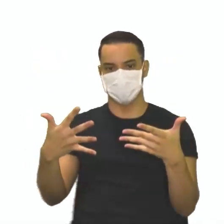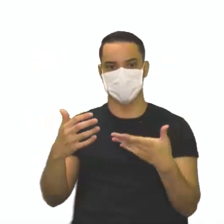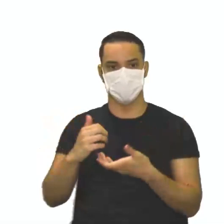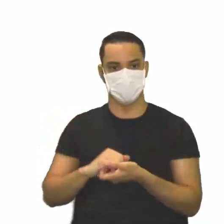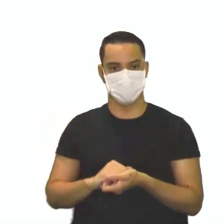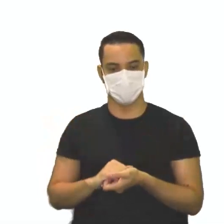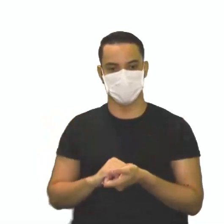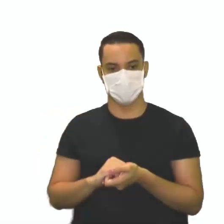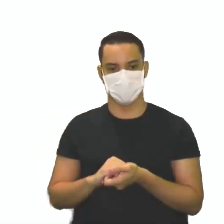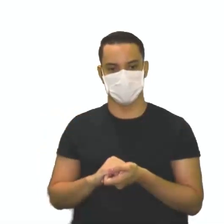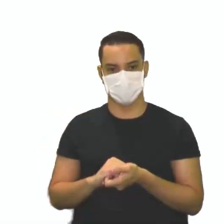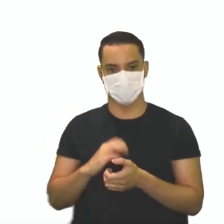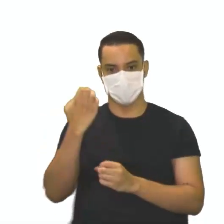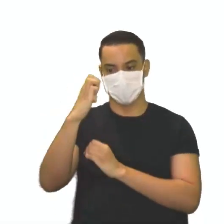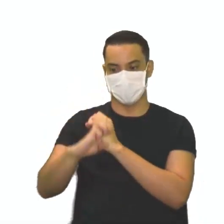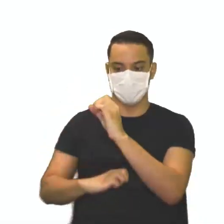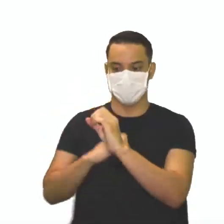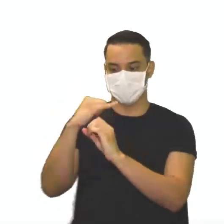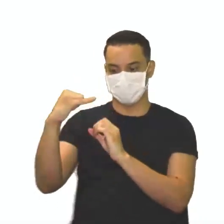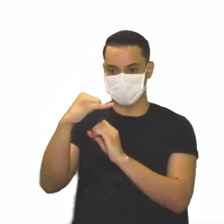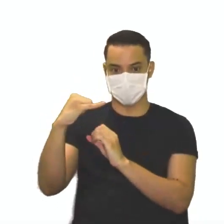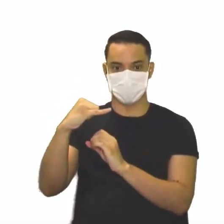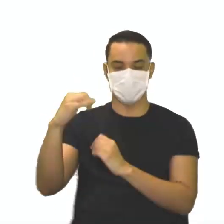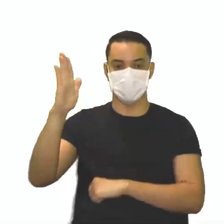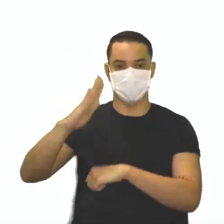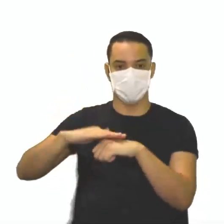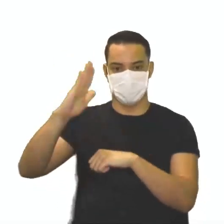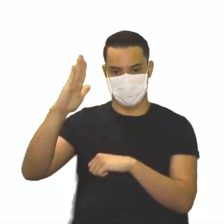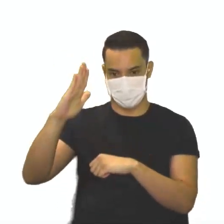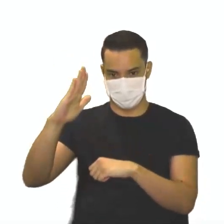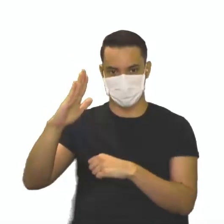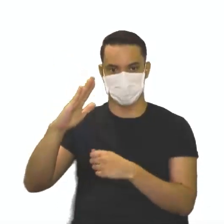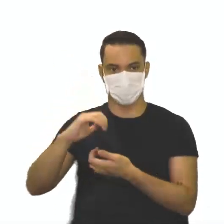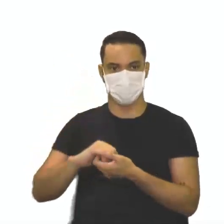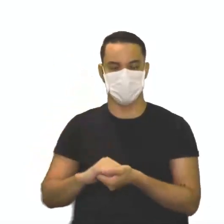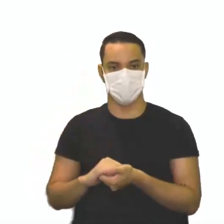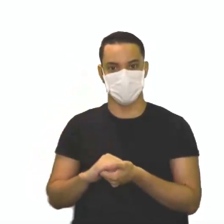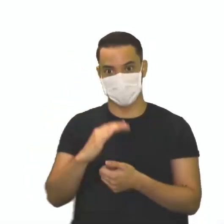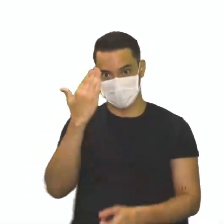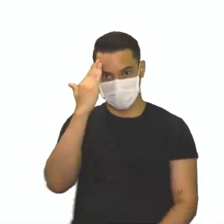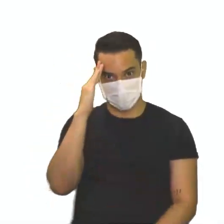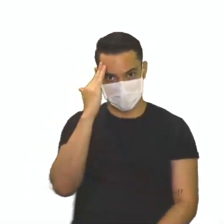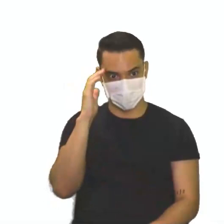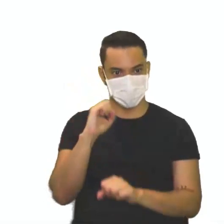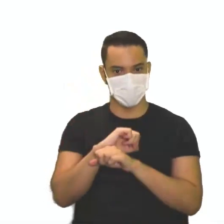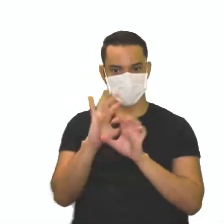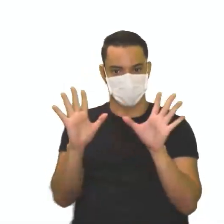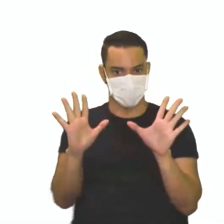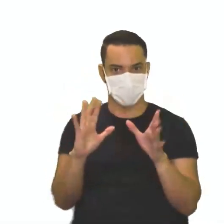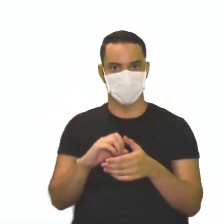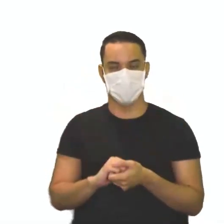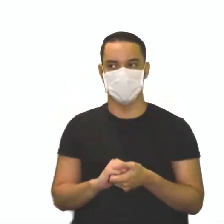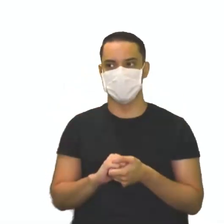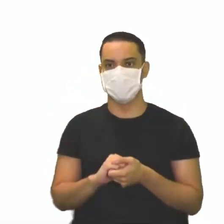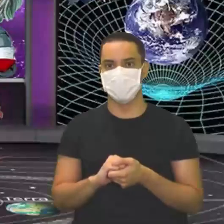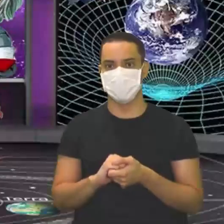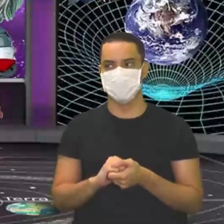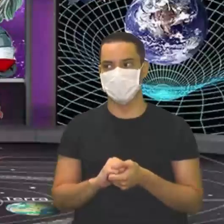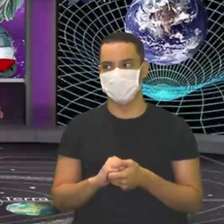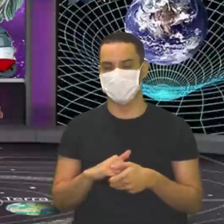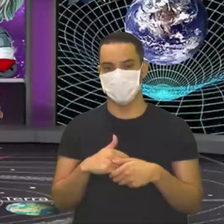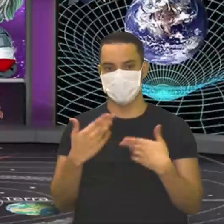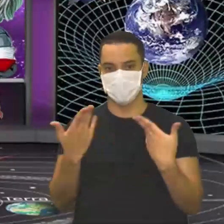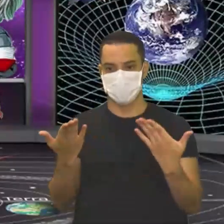tá? Seria elétrons em quantidade a mais, tá bom, pessoal? Entendido isso? Ok? Então, tá ali, ó,